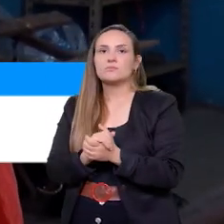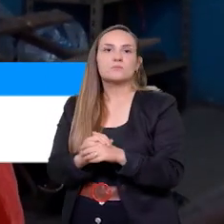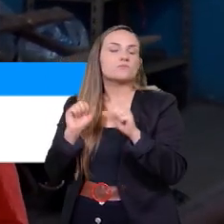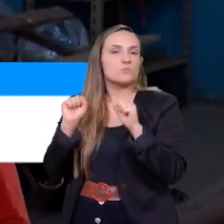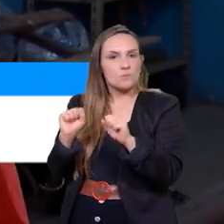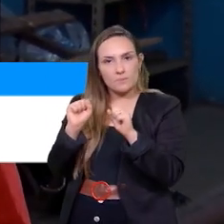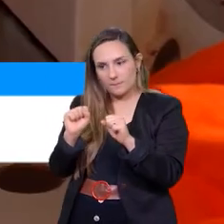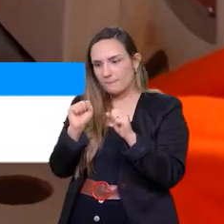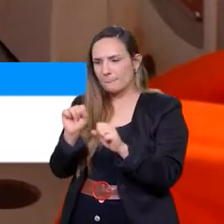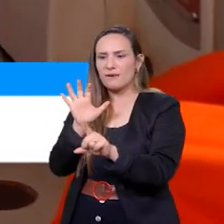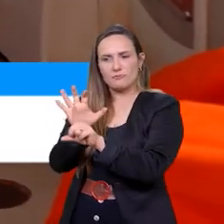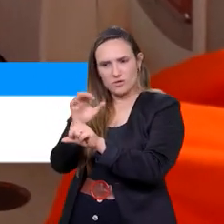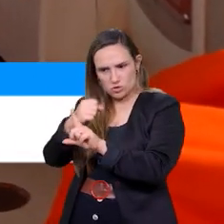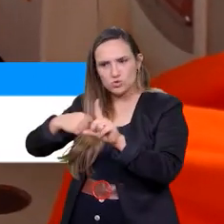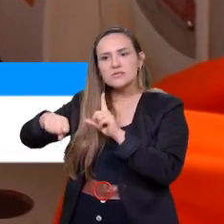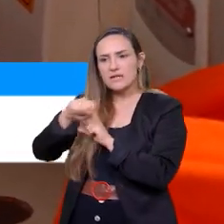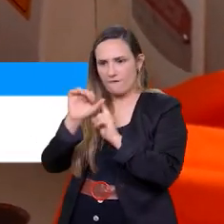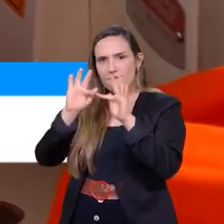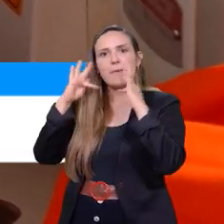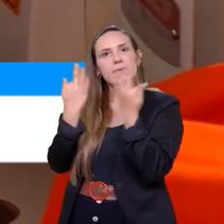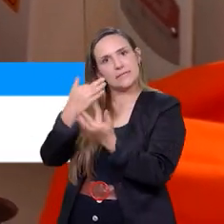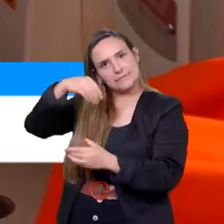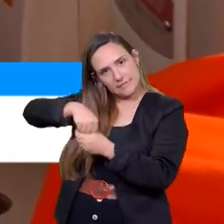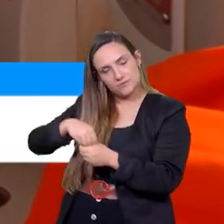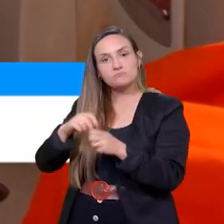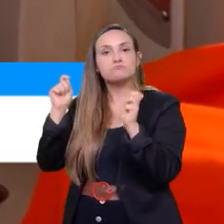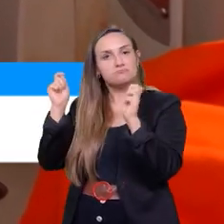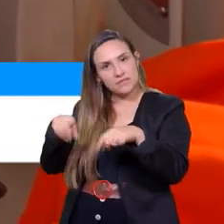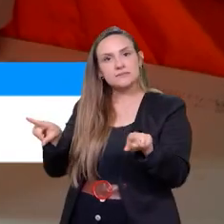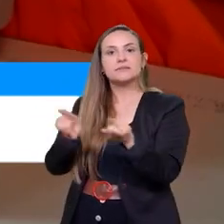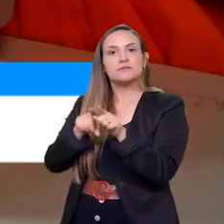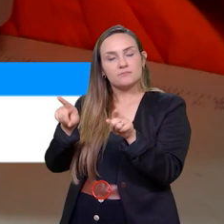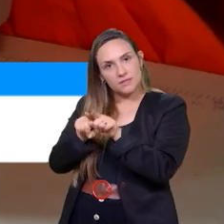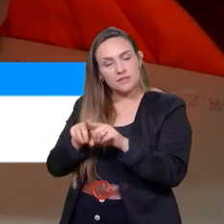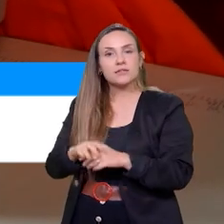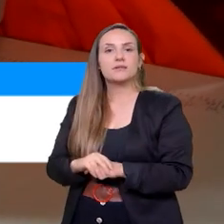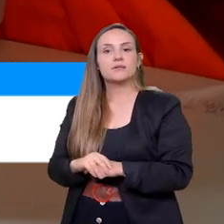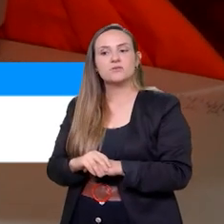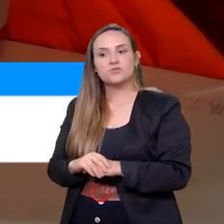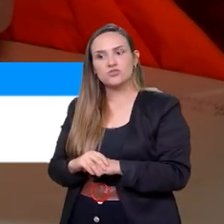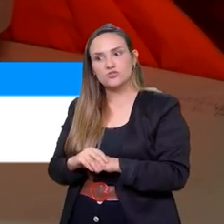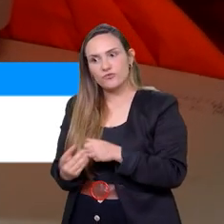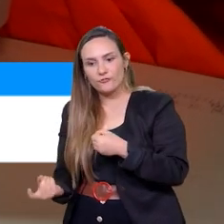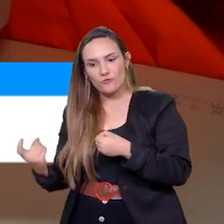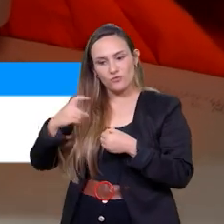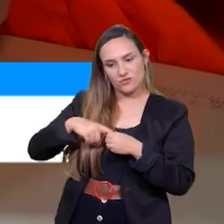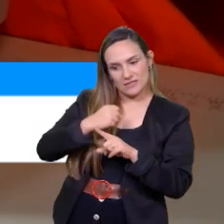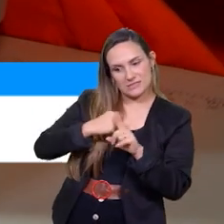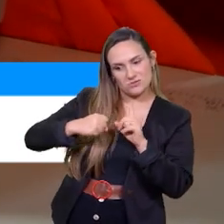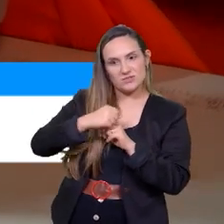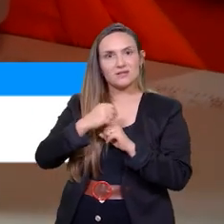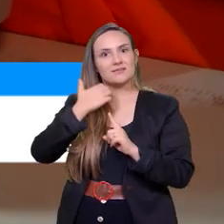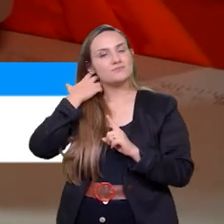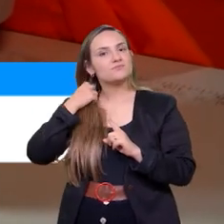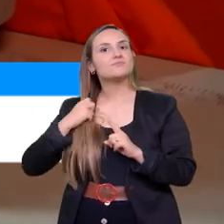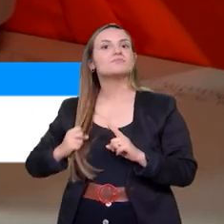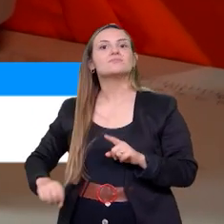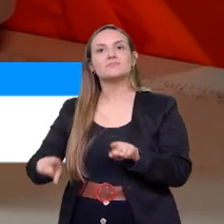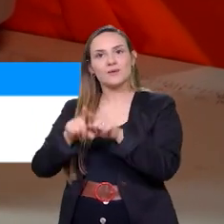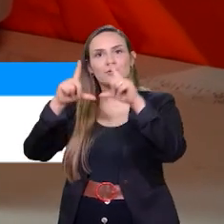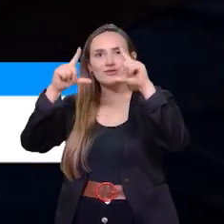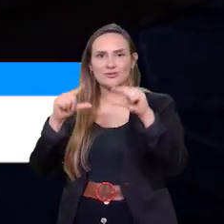benefícios tais como Impacto positivo social e familiar a possibilidade de inclusão e Reabilitação